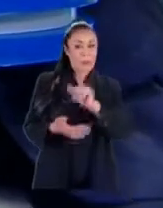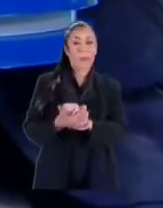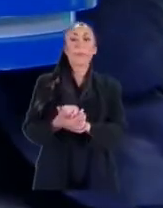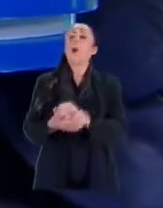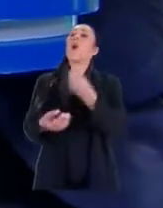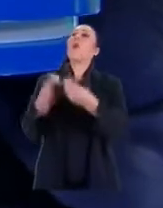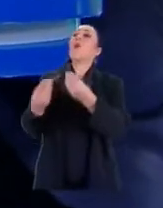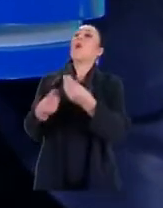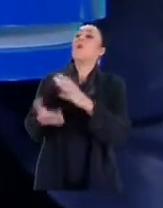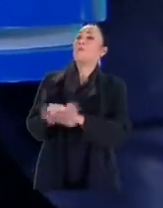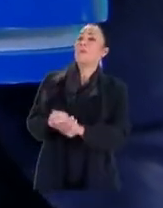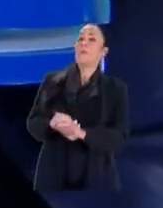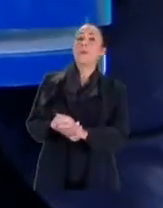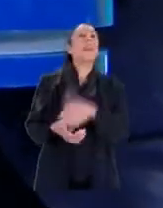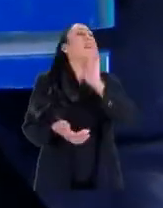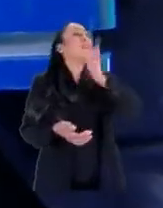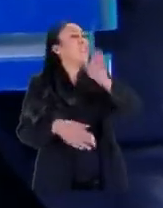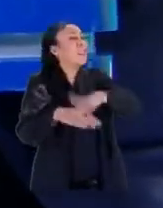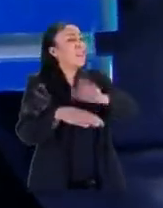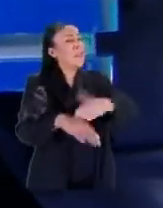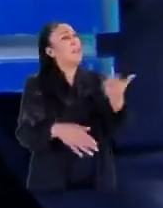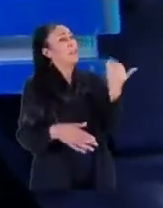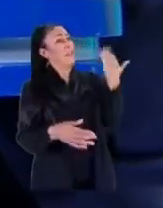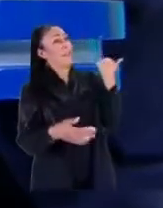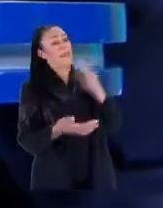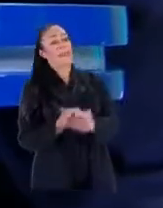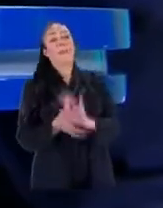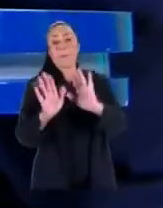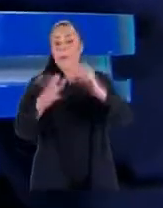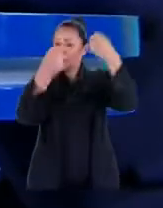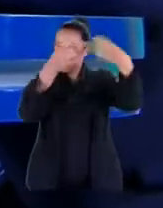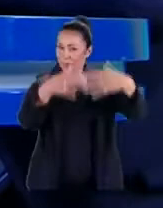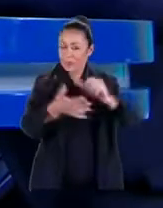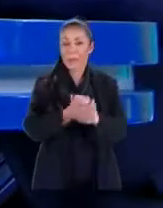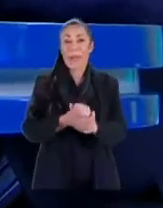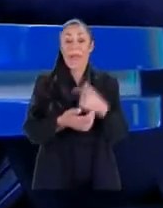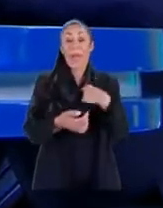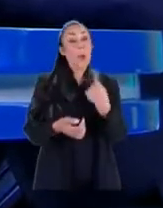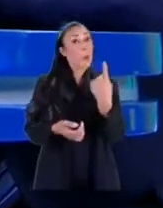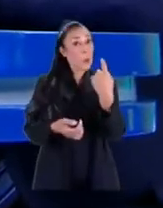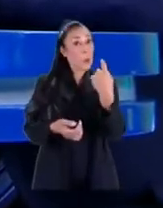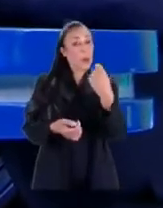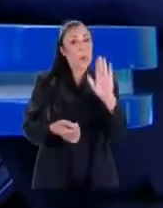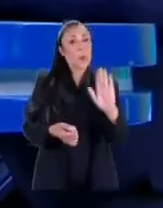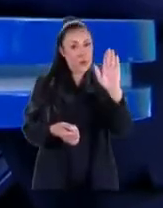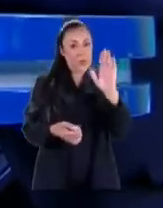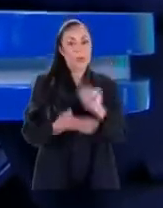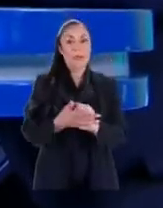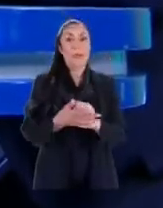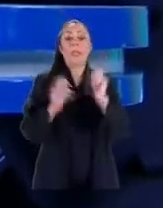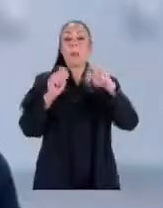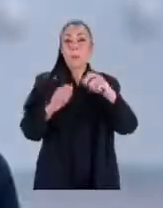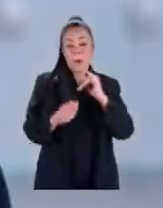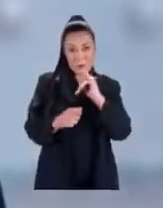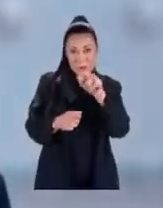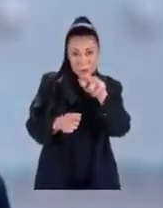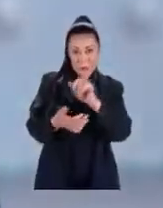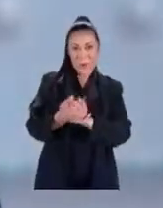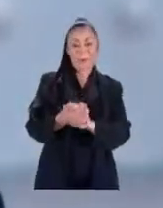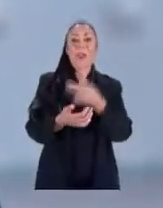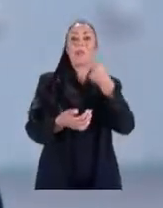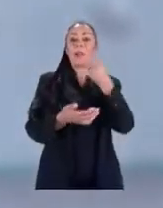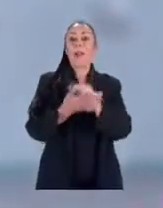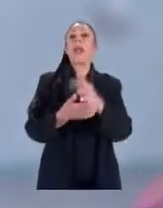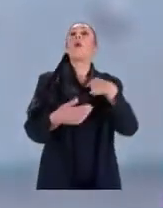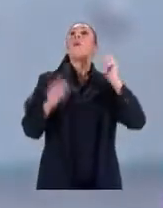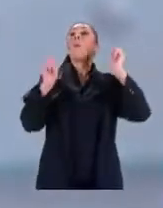Como é que você vai fazer isso? Eu já fiz isso. Deixa eu lhe falar uma coisa. Eu sou o único dos candidatos que pode vir aqui para você e dizer, eu